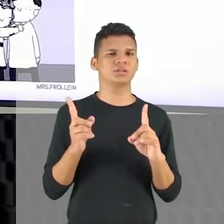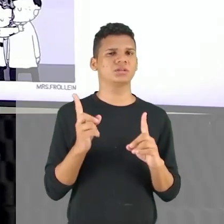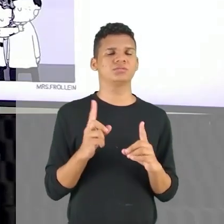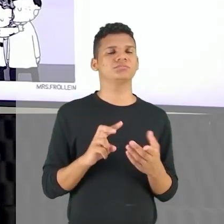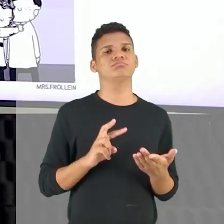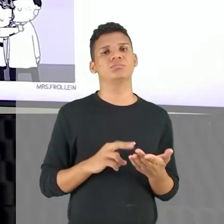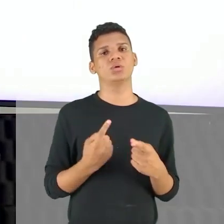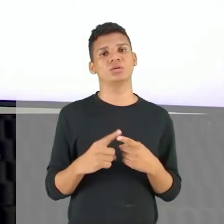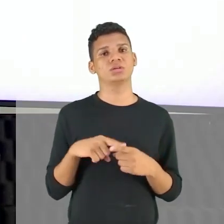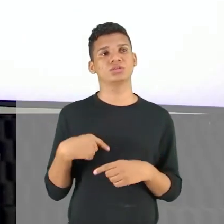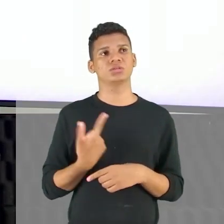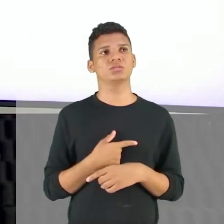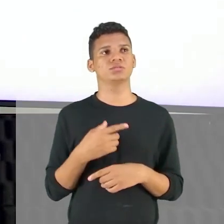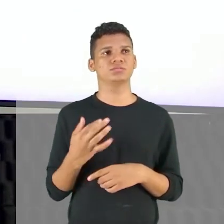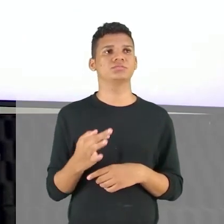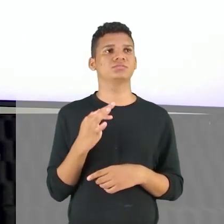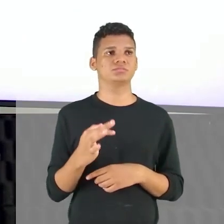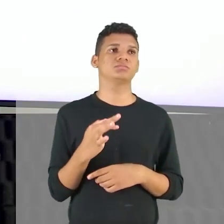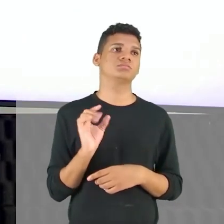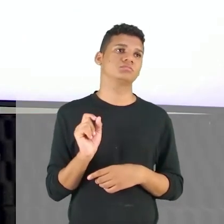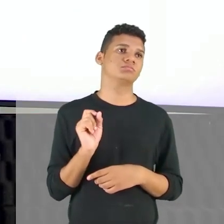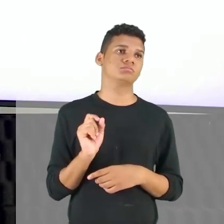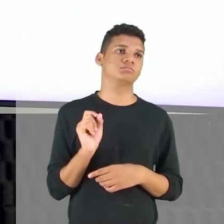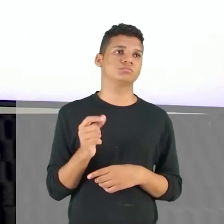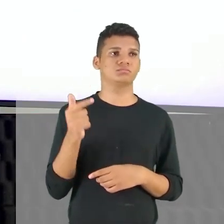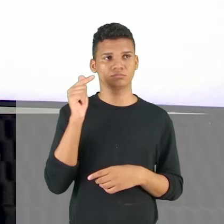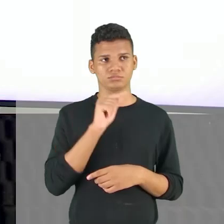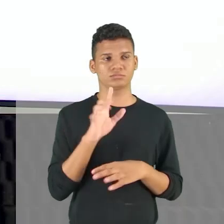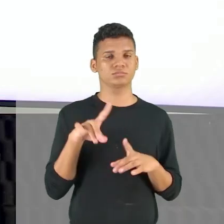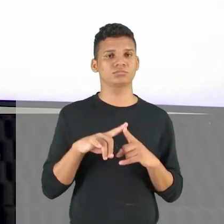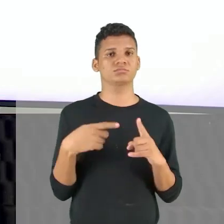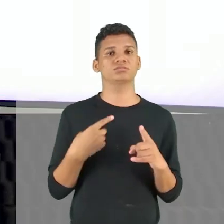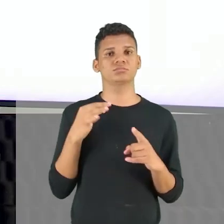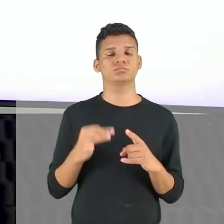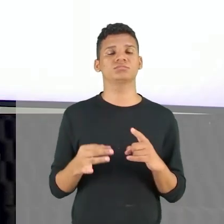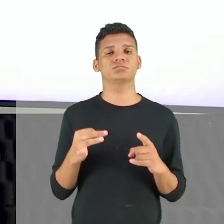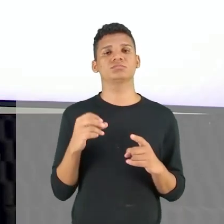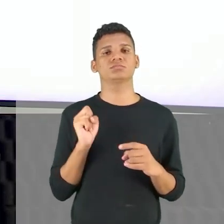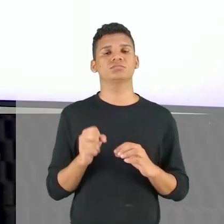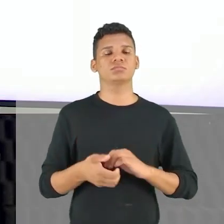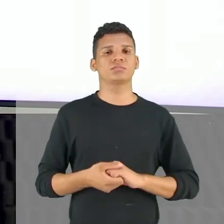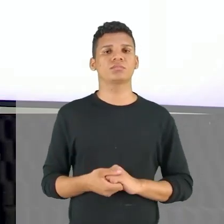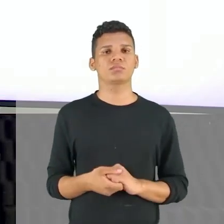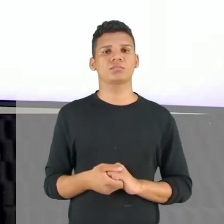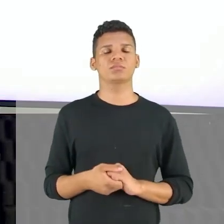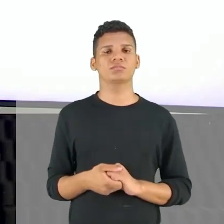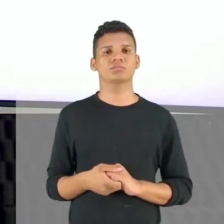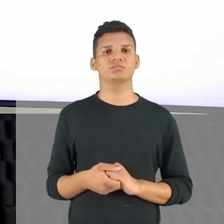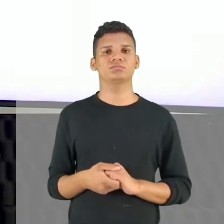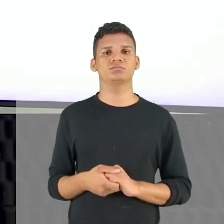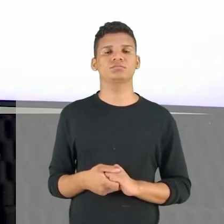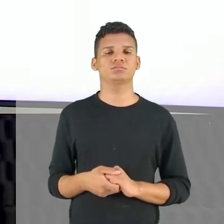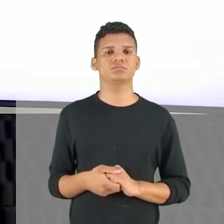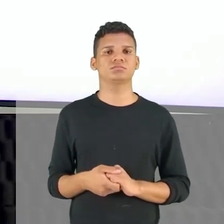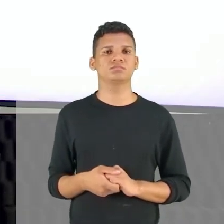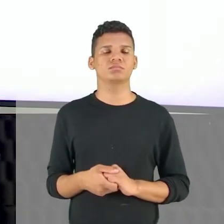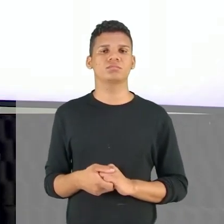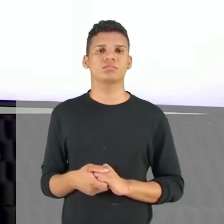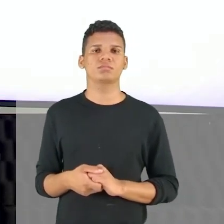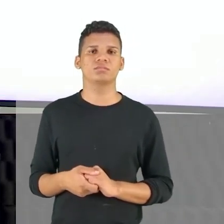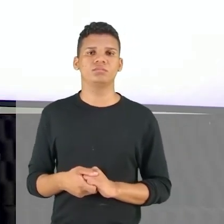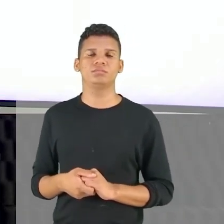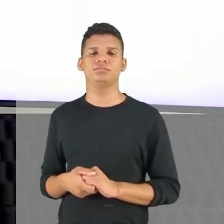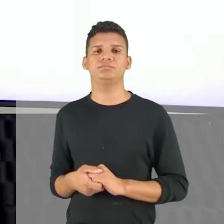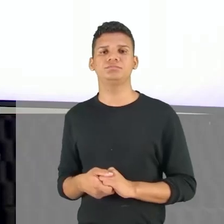tá? Para a gente poder chegar aqui na alternativa correta. Então, bora lá. La expresión echaba de